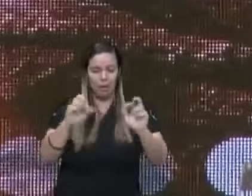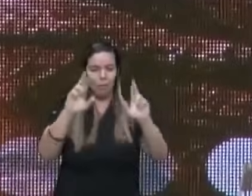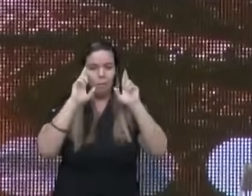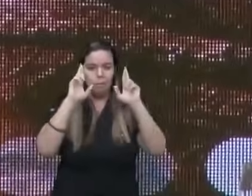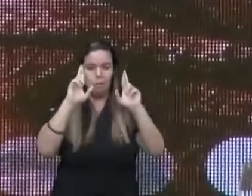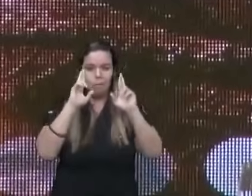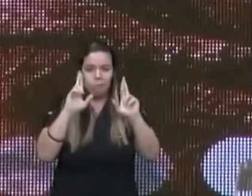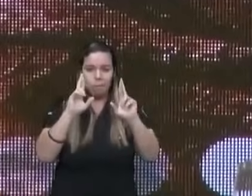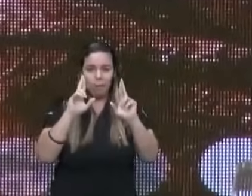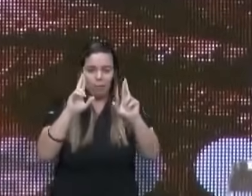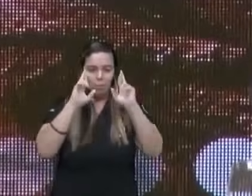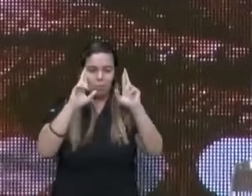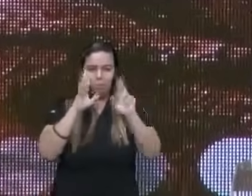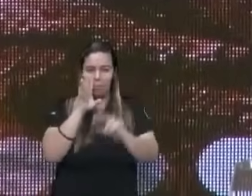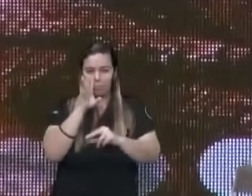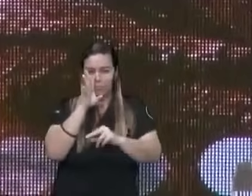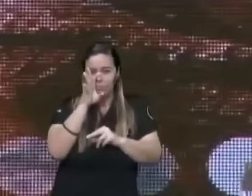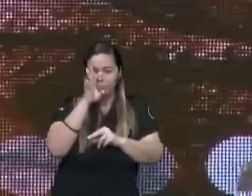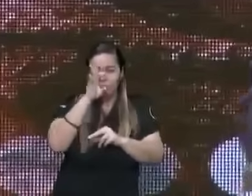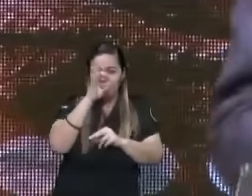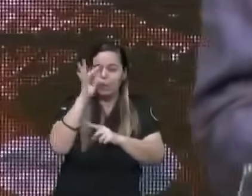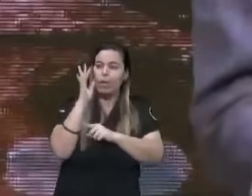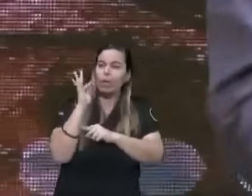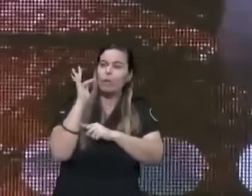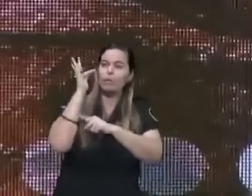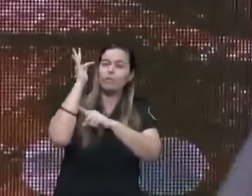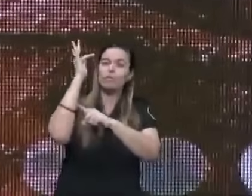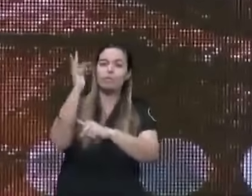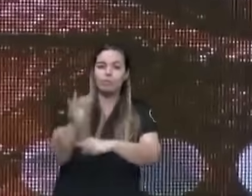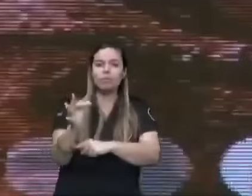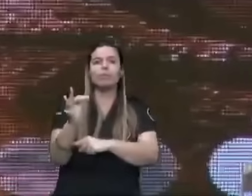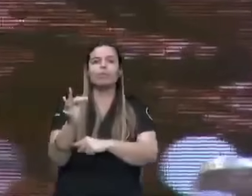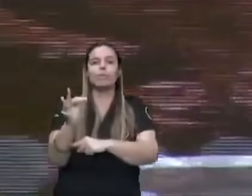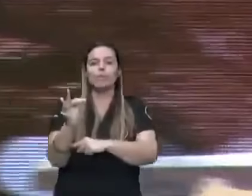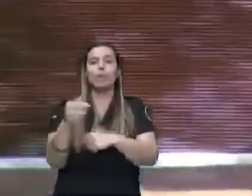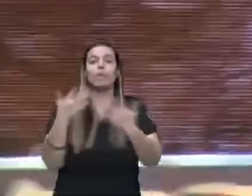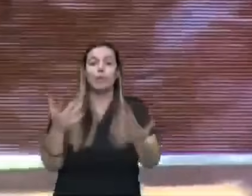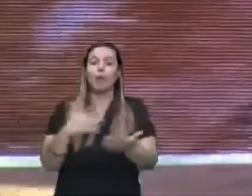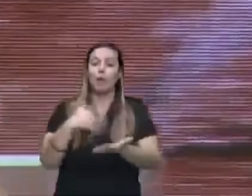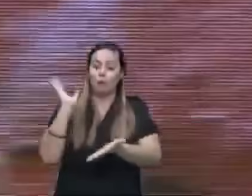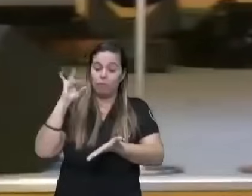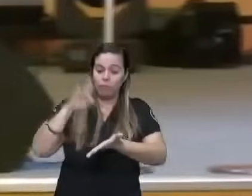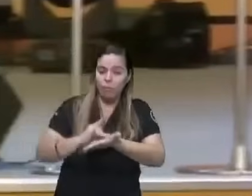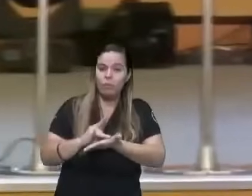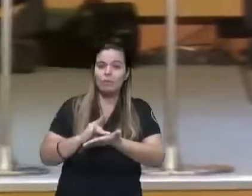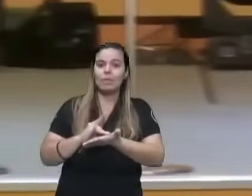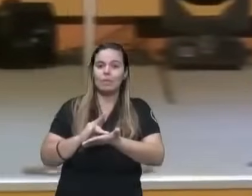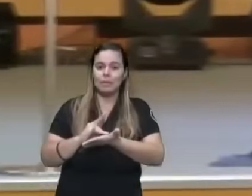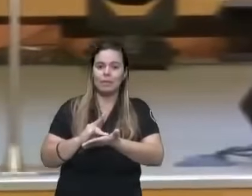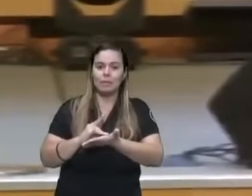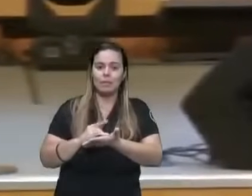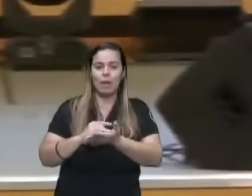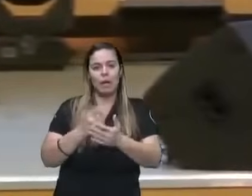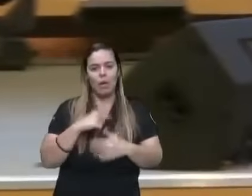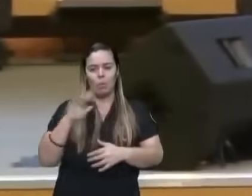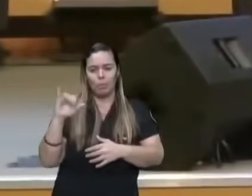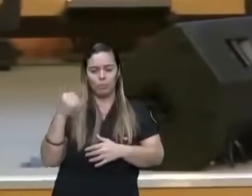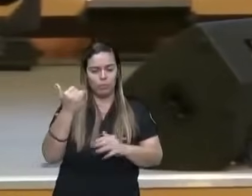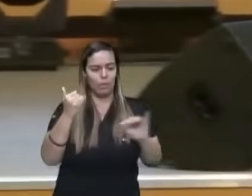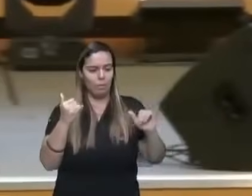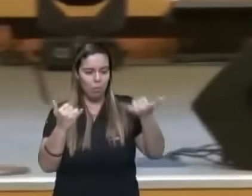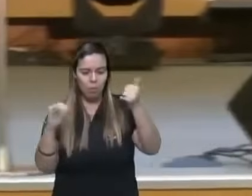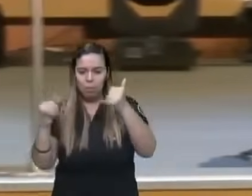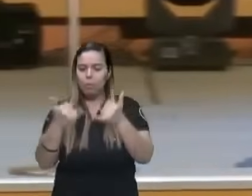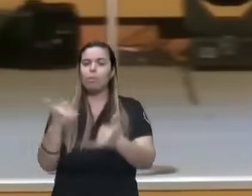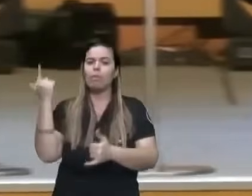a perseverante confiança no futuro. Ei, meu irmão, vai acontecer, a porta vai ser aberta,